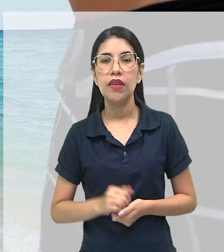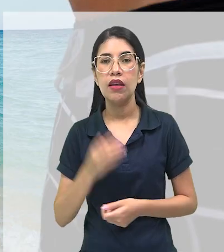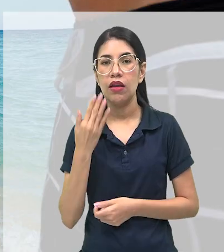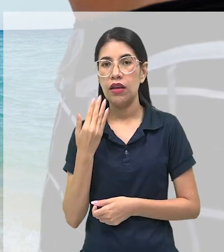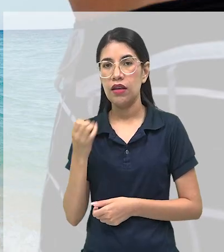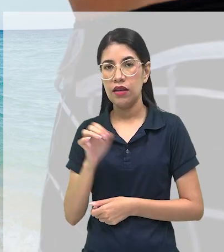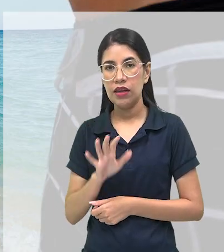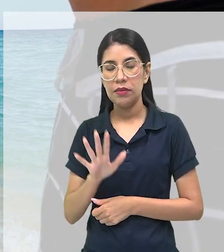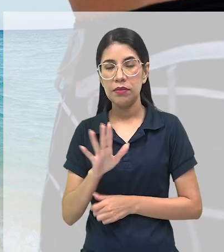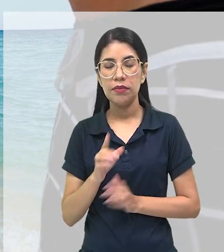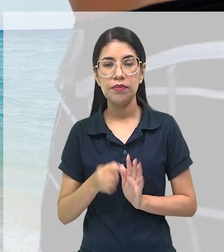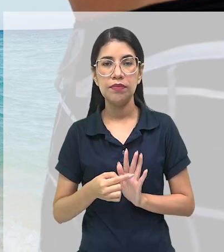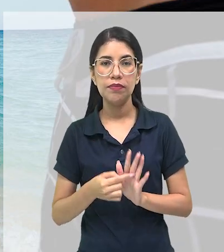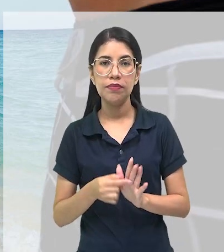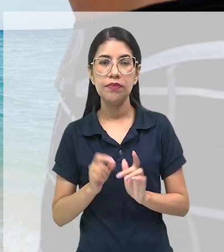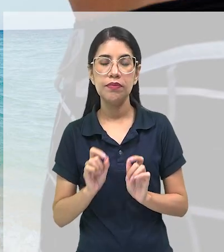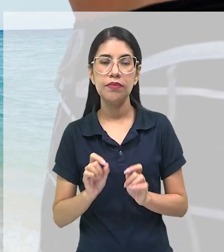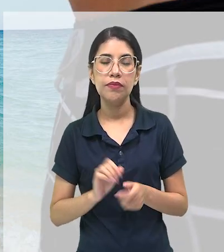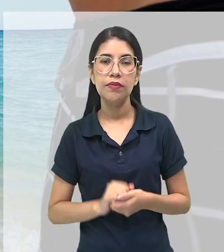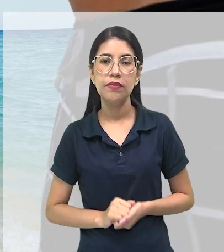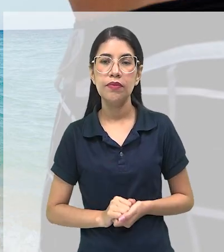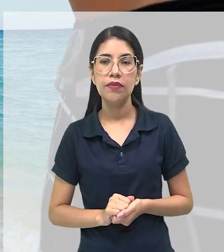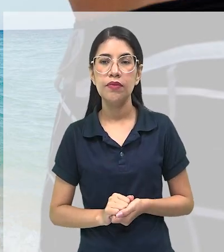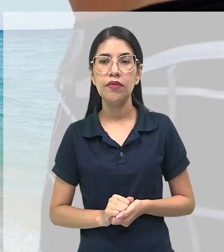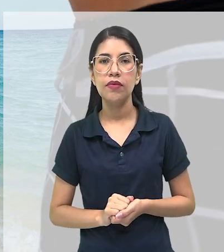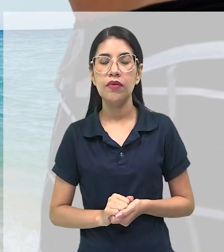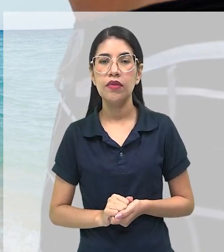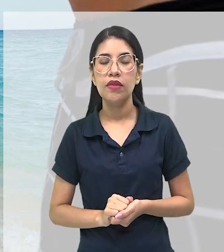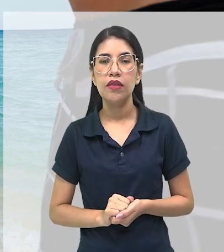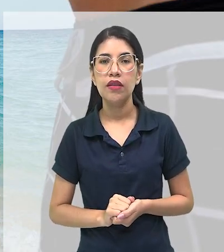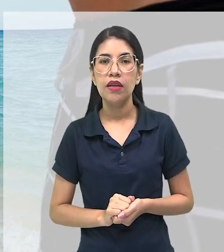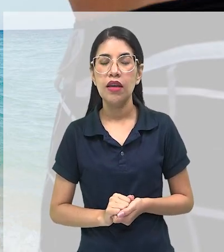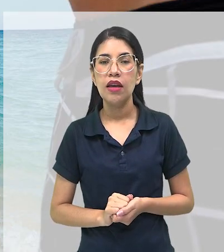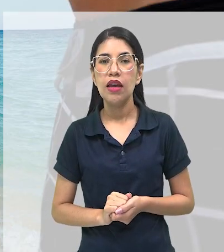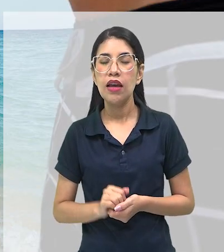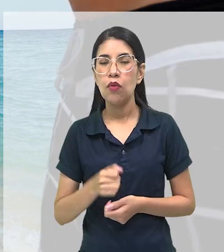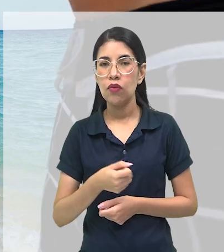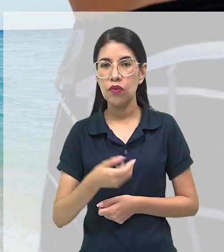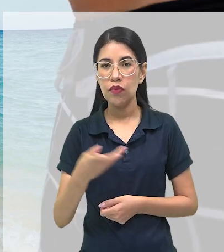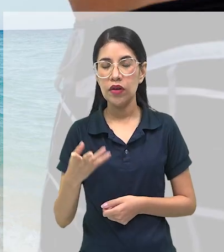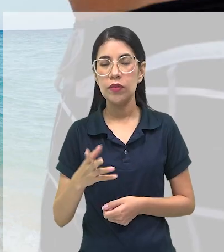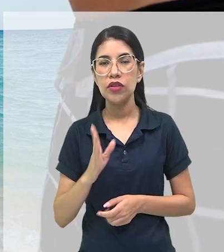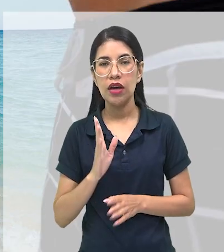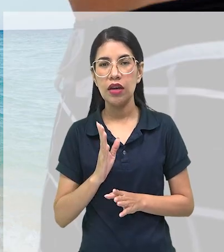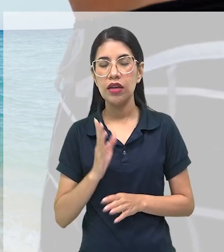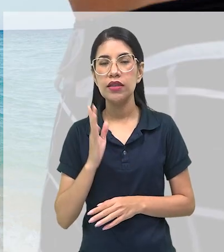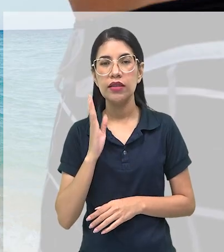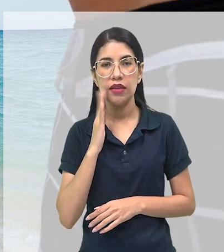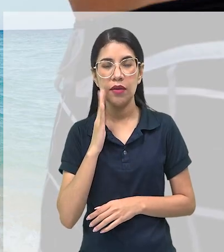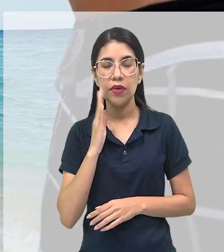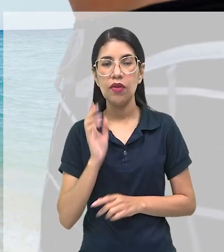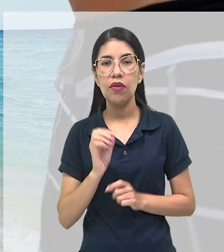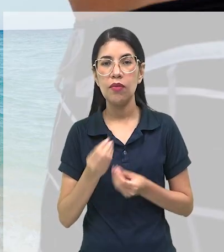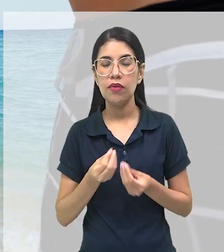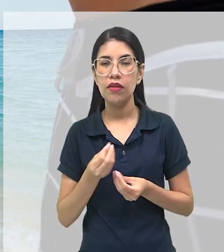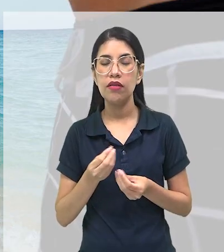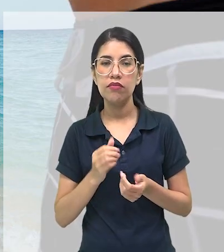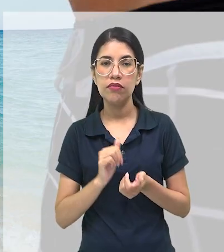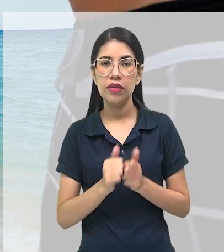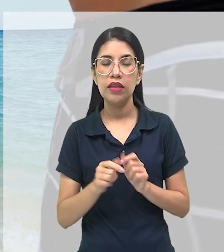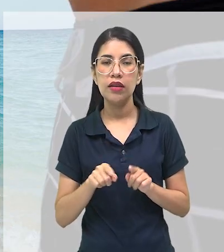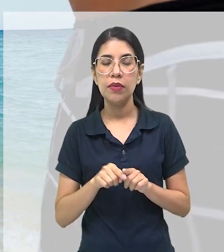para a gente. Embora esse simples nome Frisbee já identifique o jogo, ele também é conhecido por